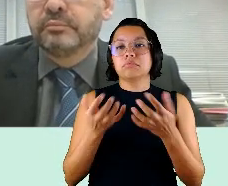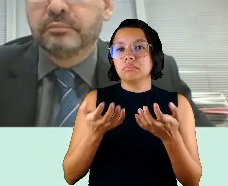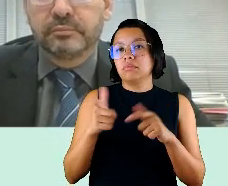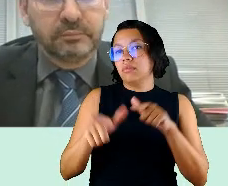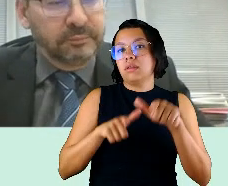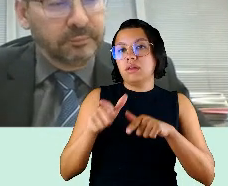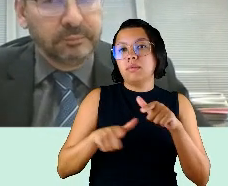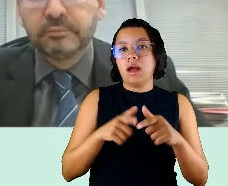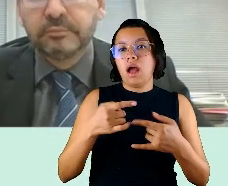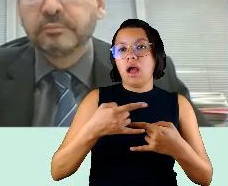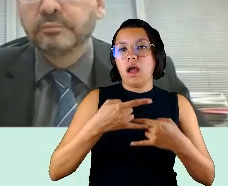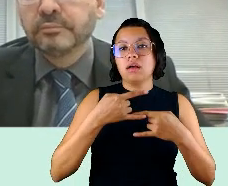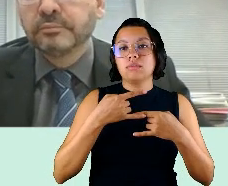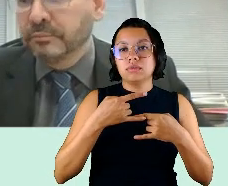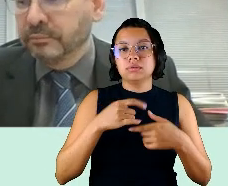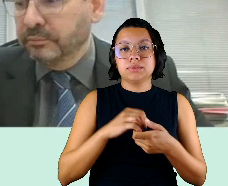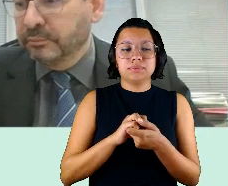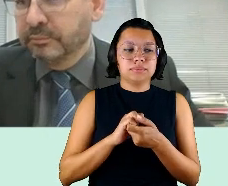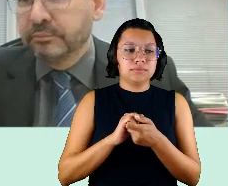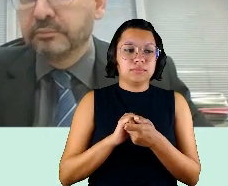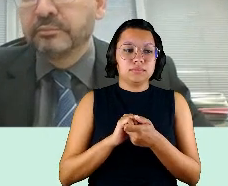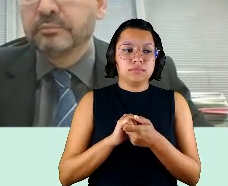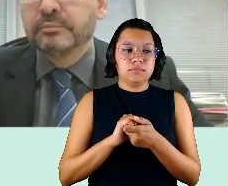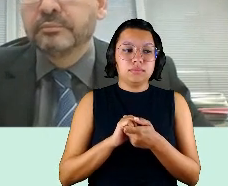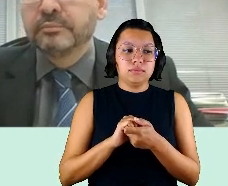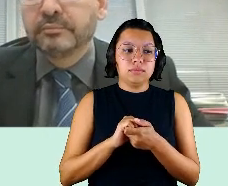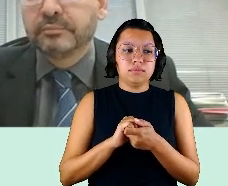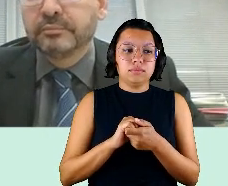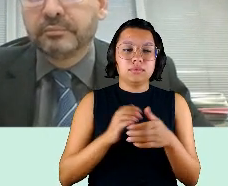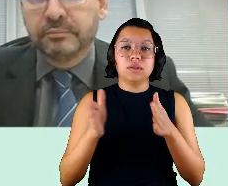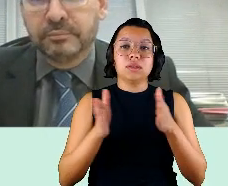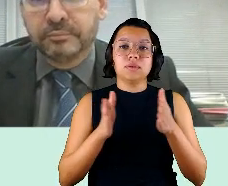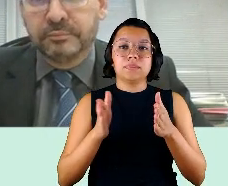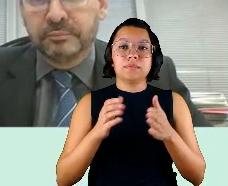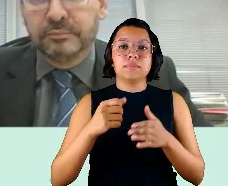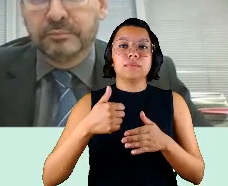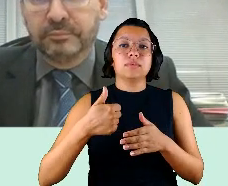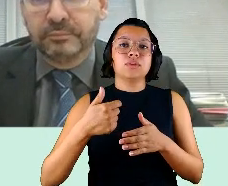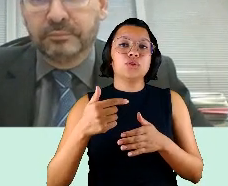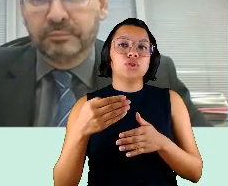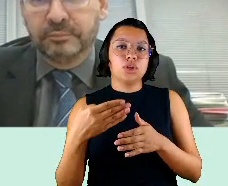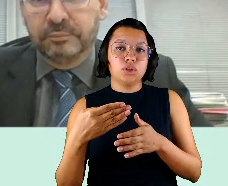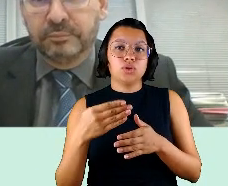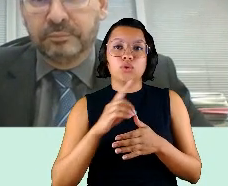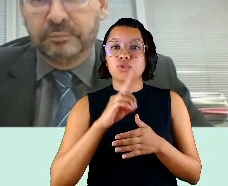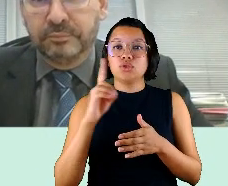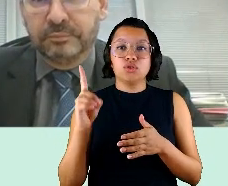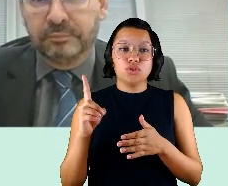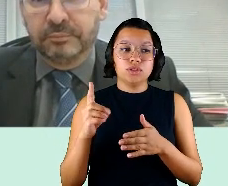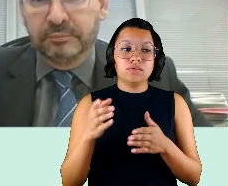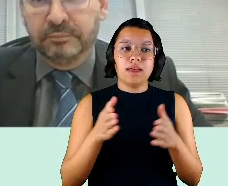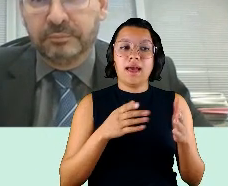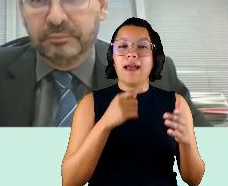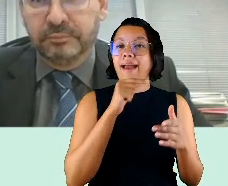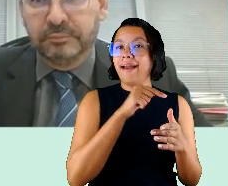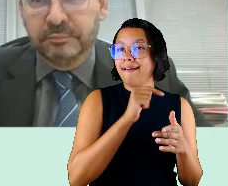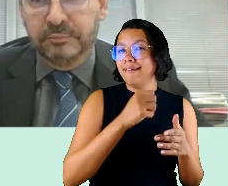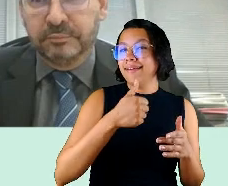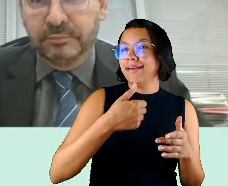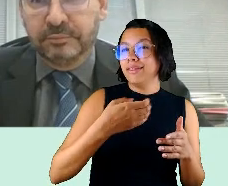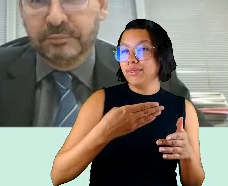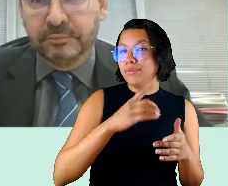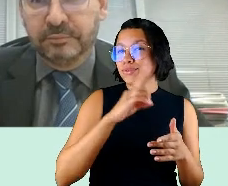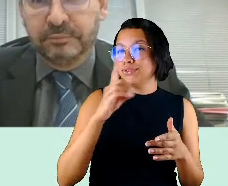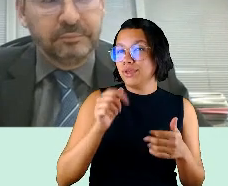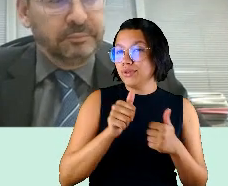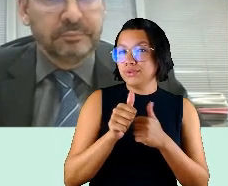trabalhassem, né, remotamente pelo prazo de 14 dias, aqueles 14 dias